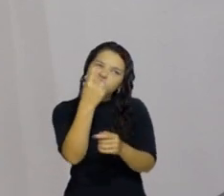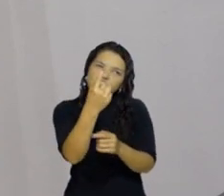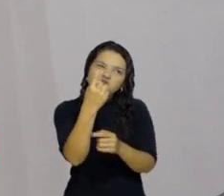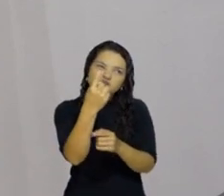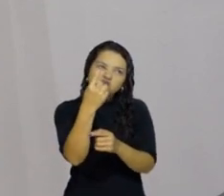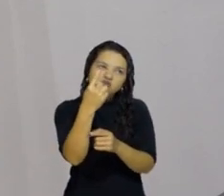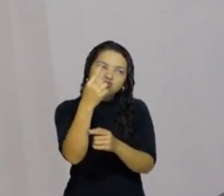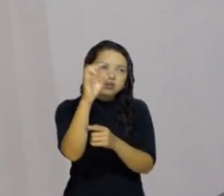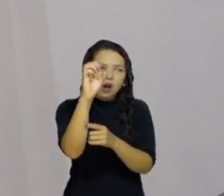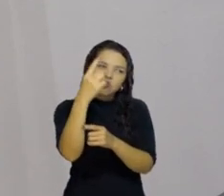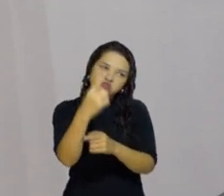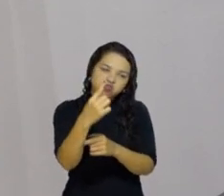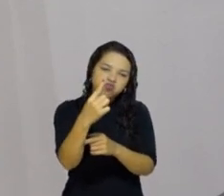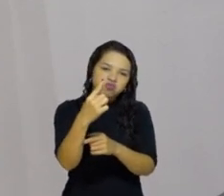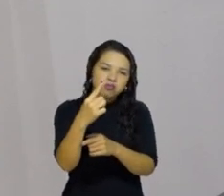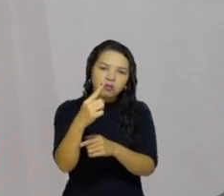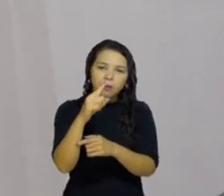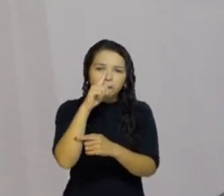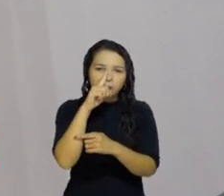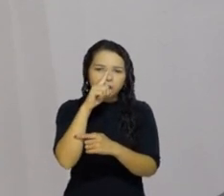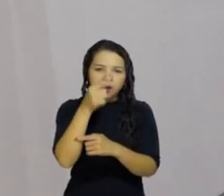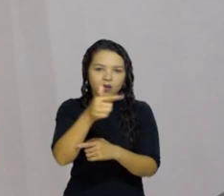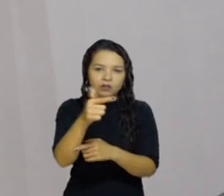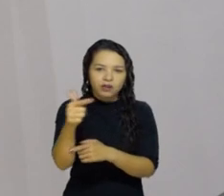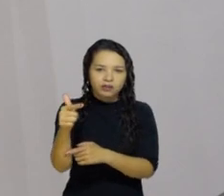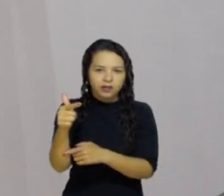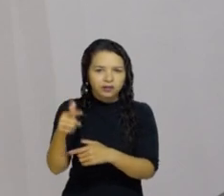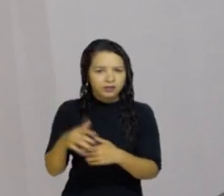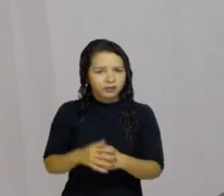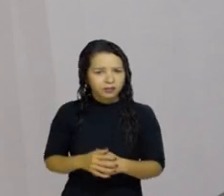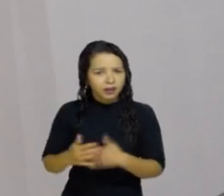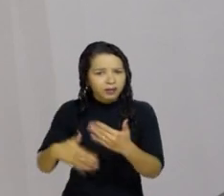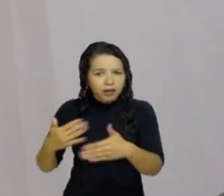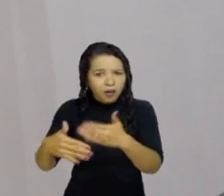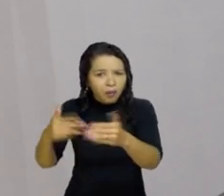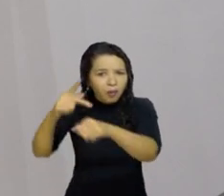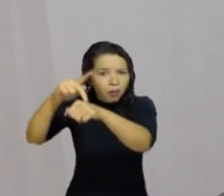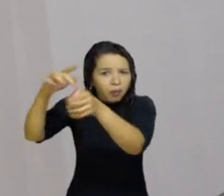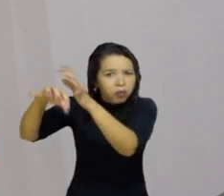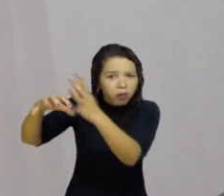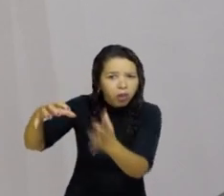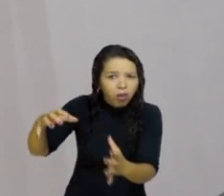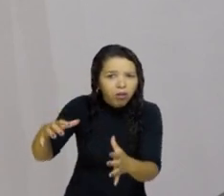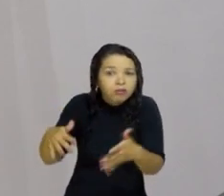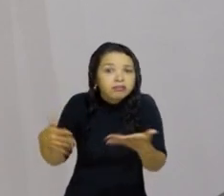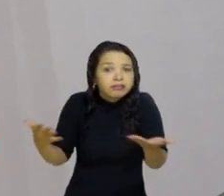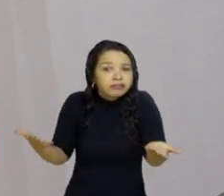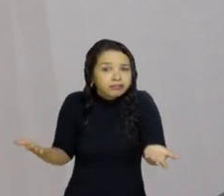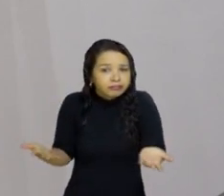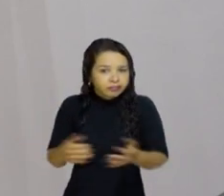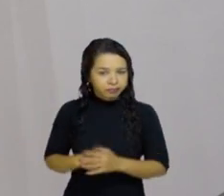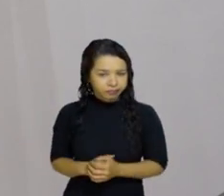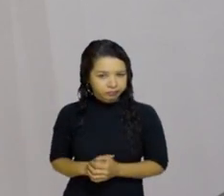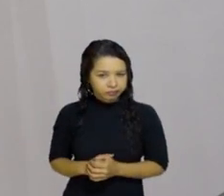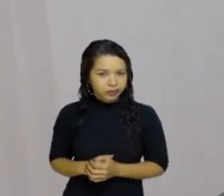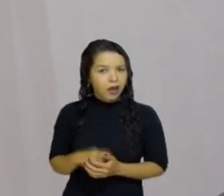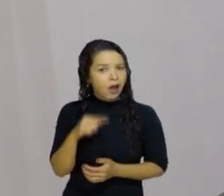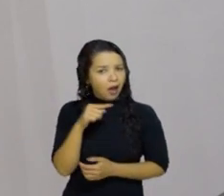E igualmente desmoronou. Diante do relatório de monitoração da concessionária, a NTT